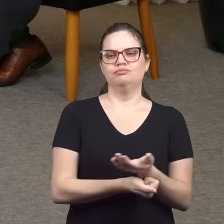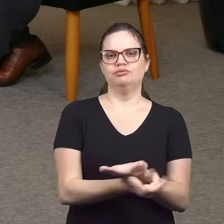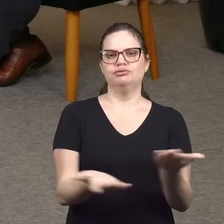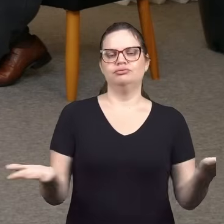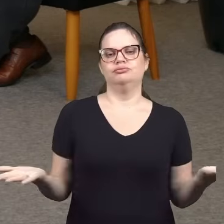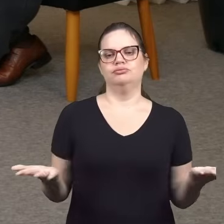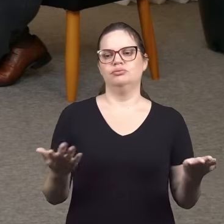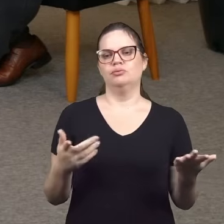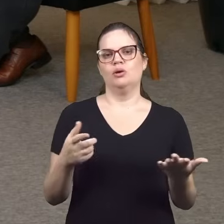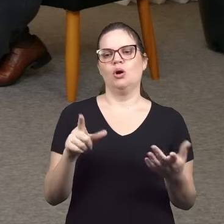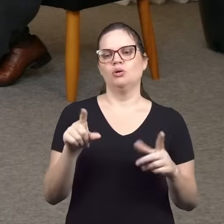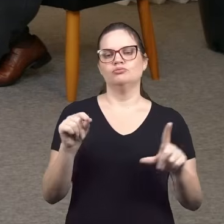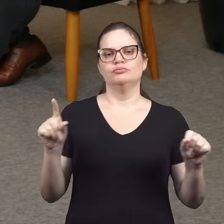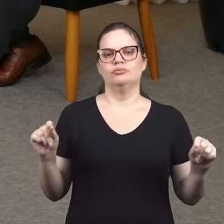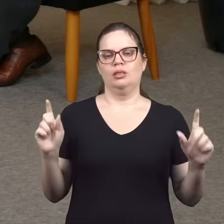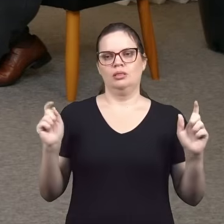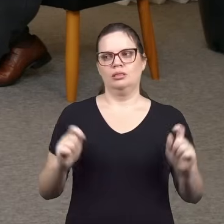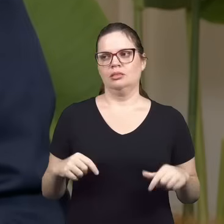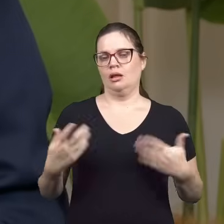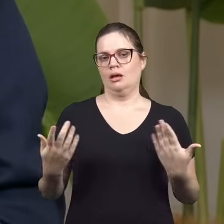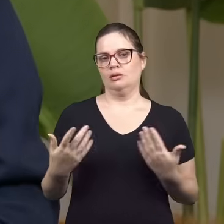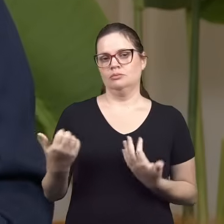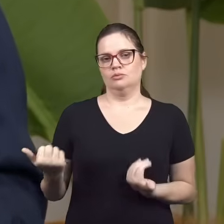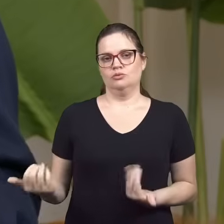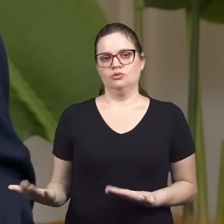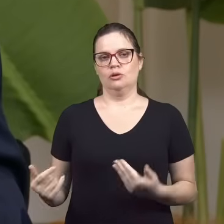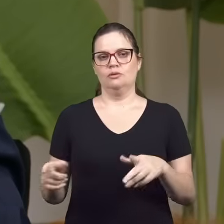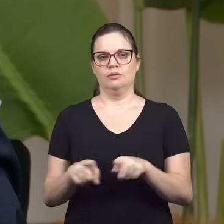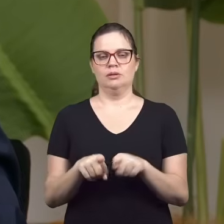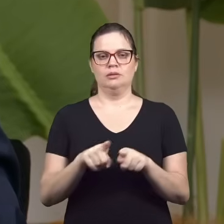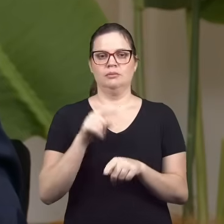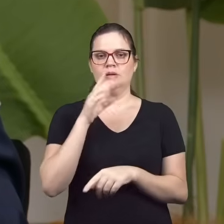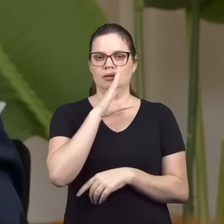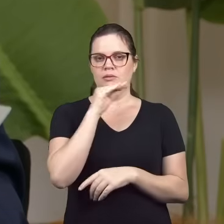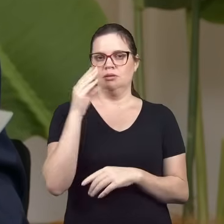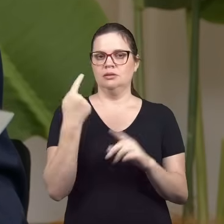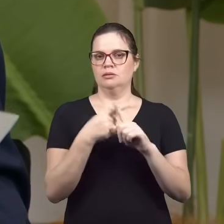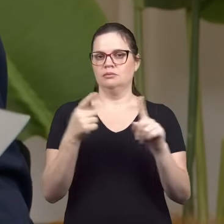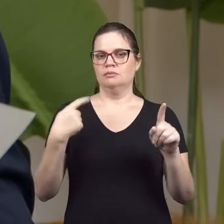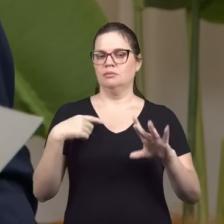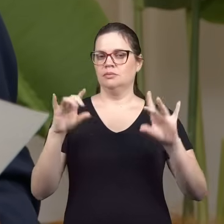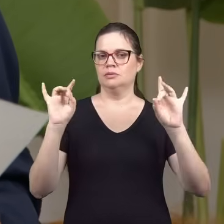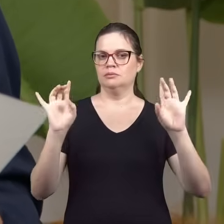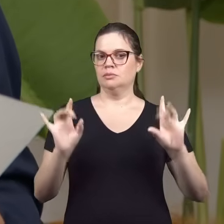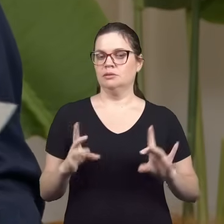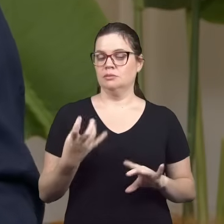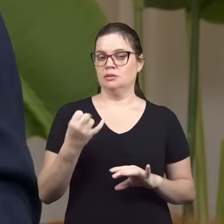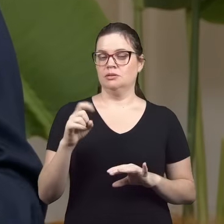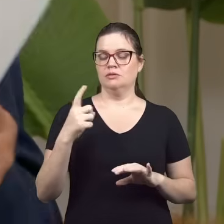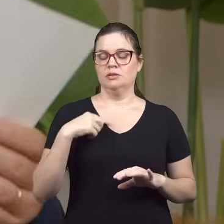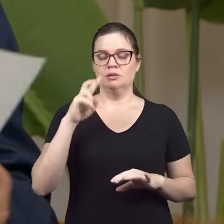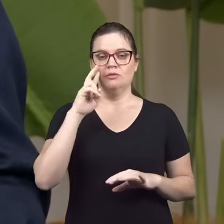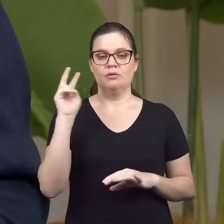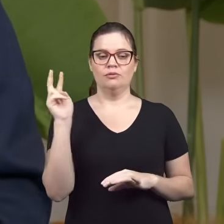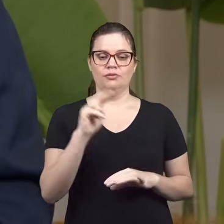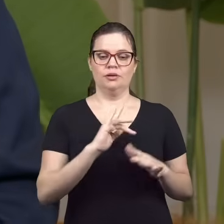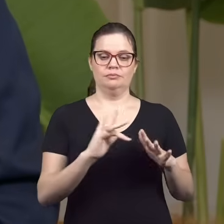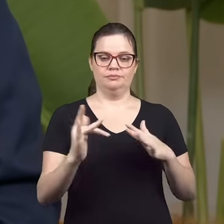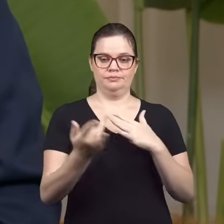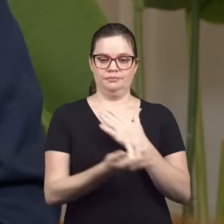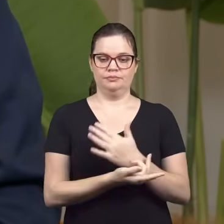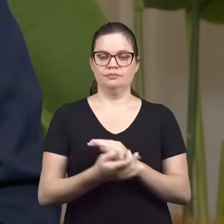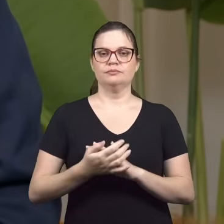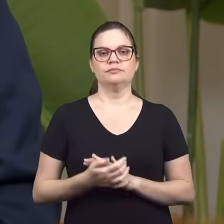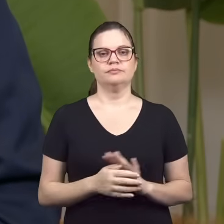aberto para o jovem, para o adolescente. Especialmente através da mídia, né? Das mídias